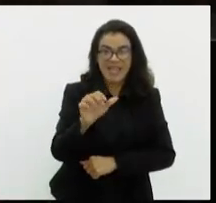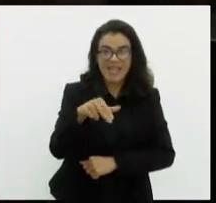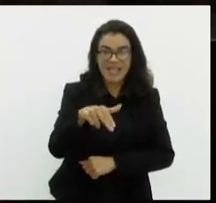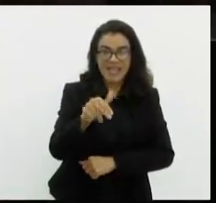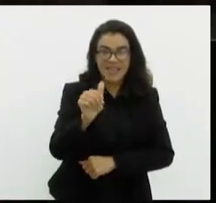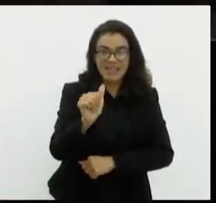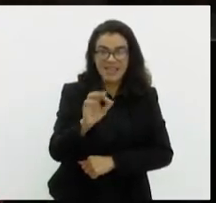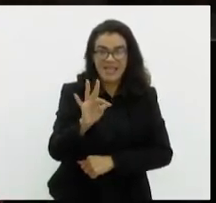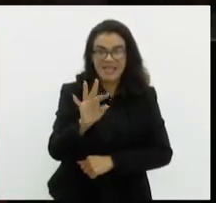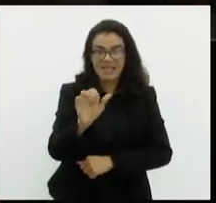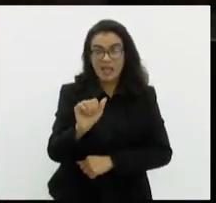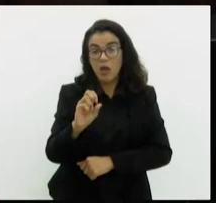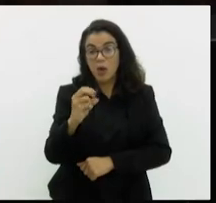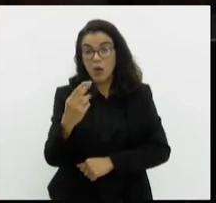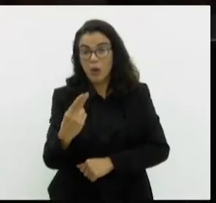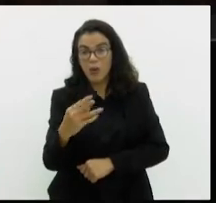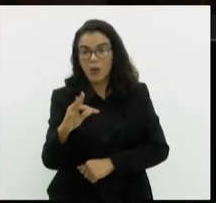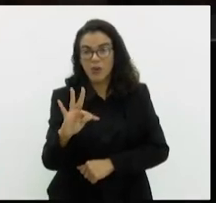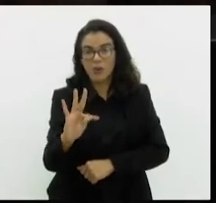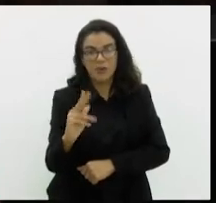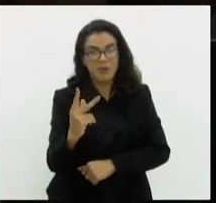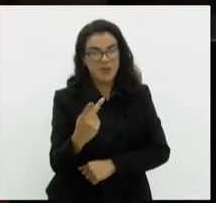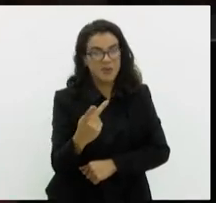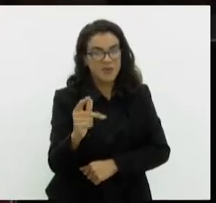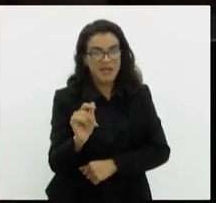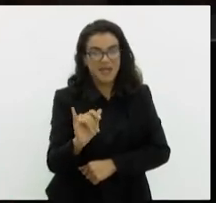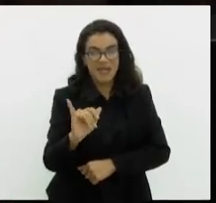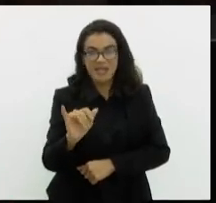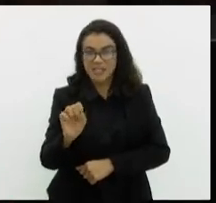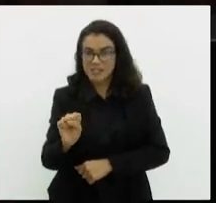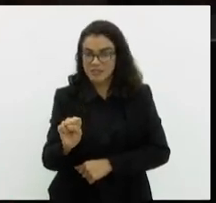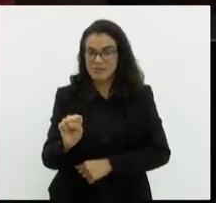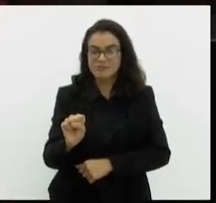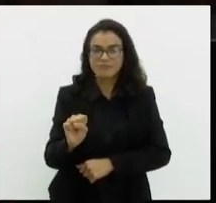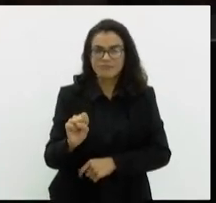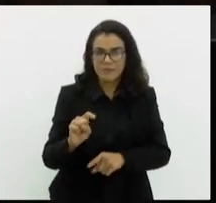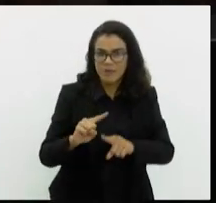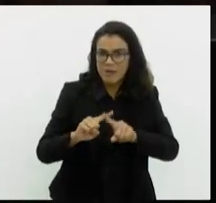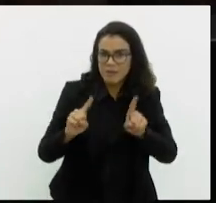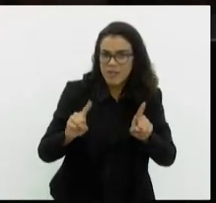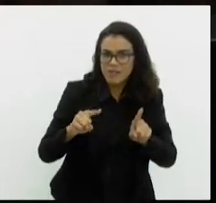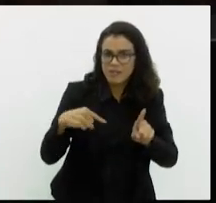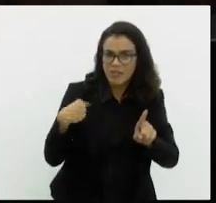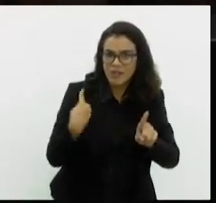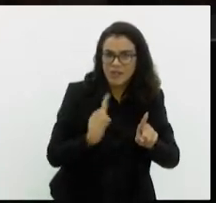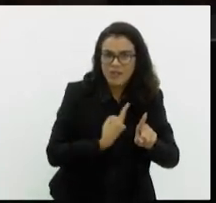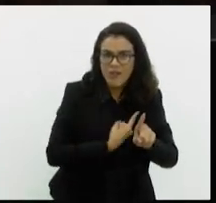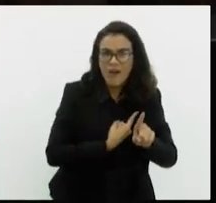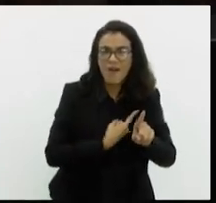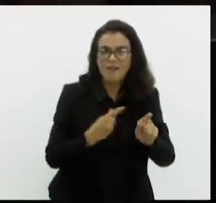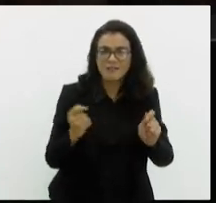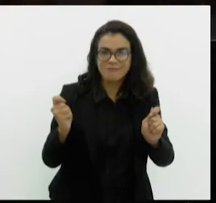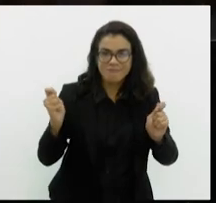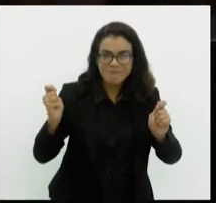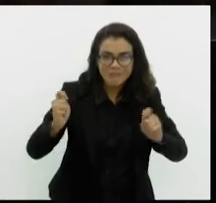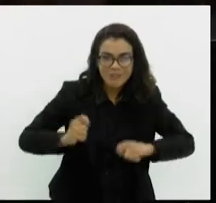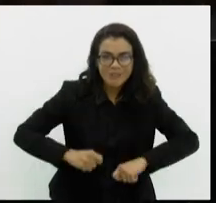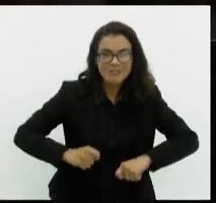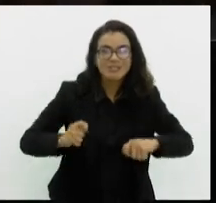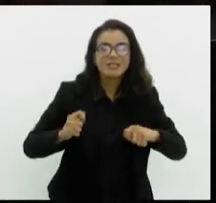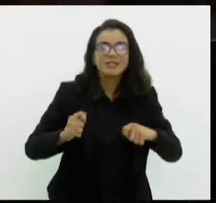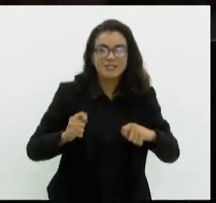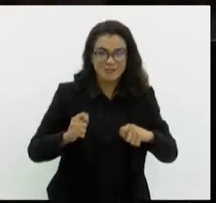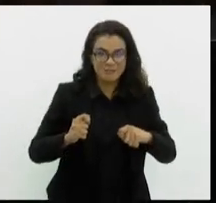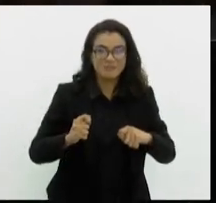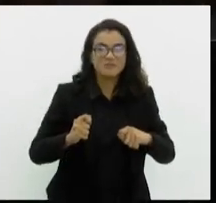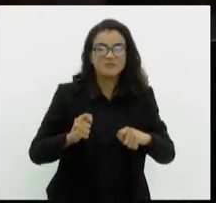nem Thaís vozes únicas a falar de nós, mas que nós possamos fazer com que